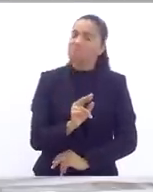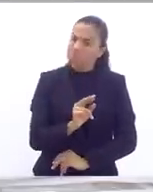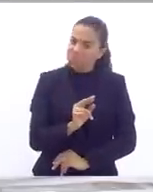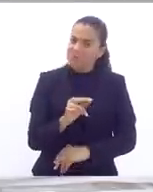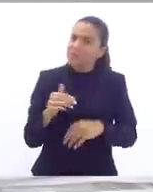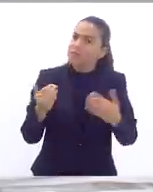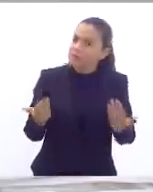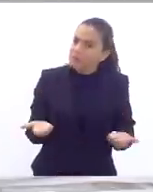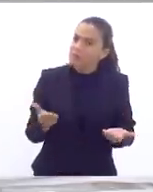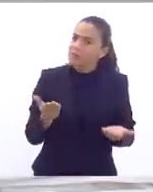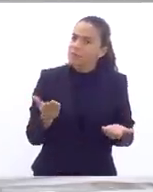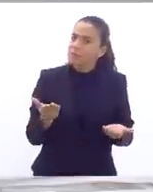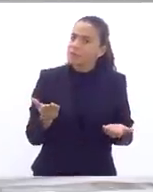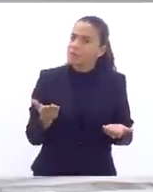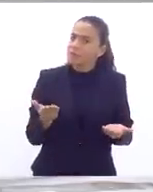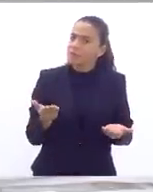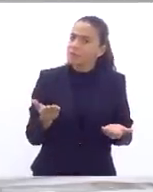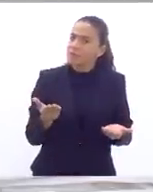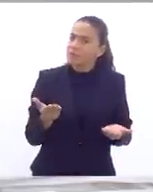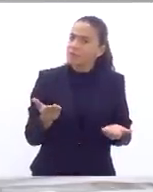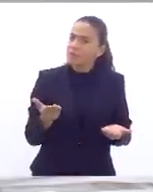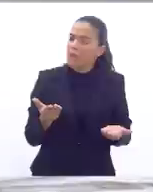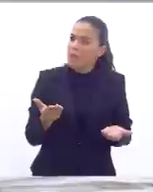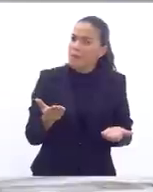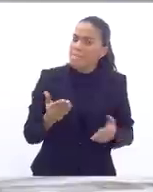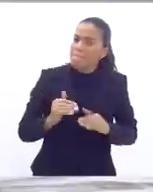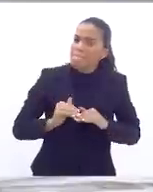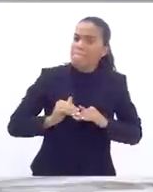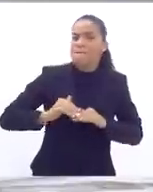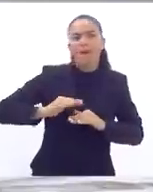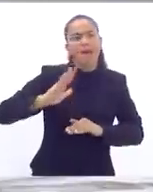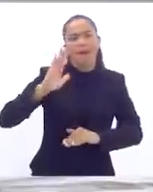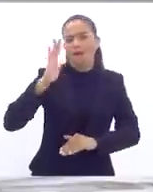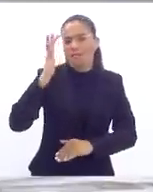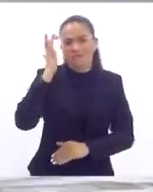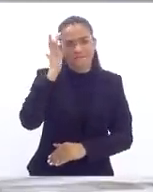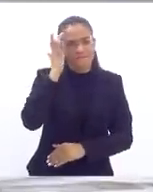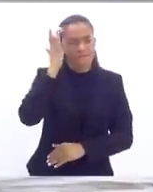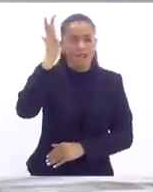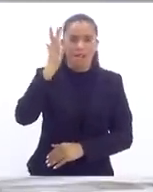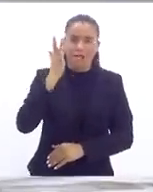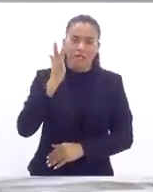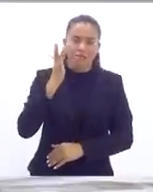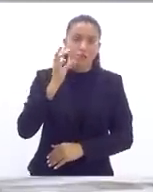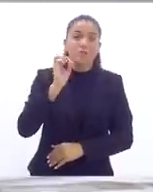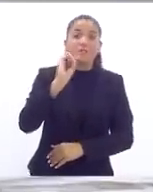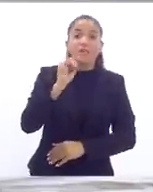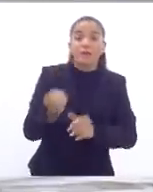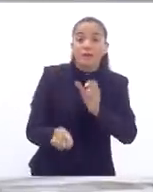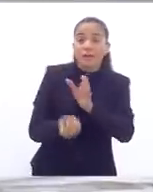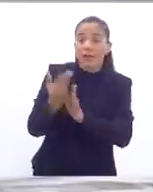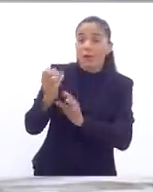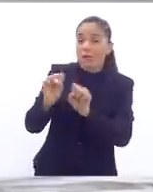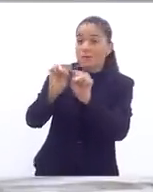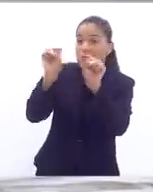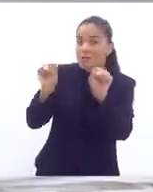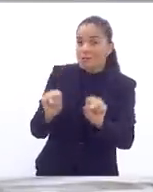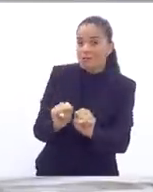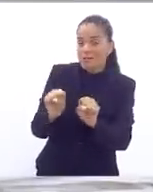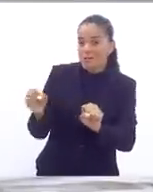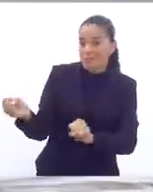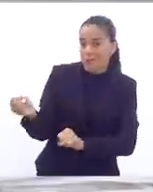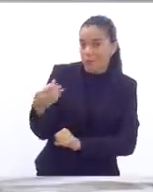será que não é muito mais fácil Se construir um sistema novo